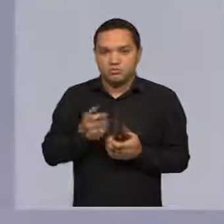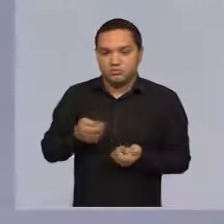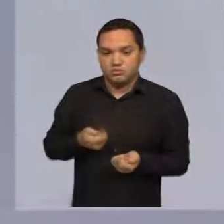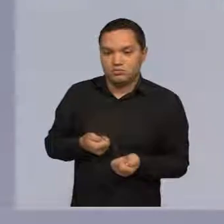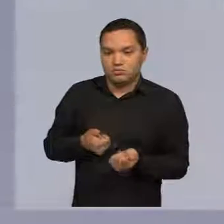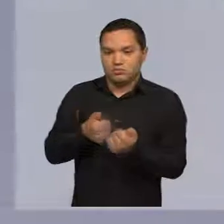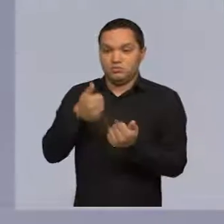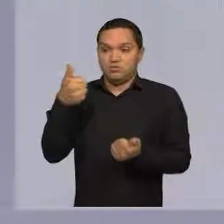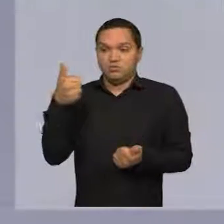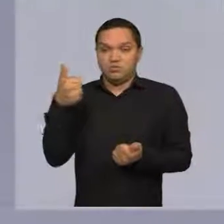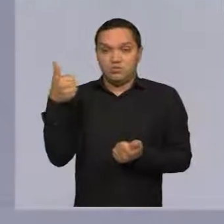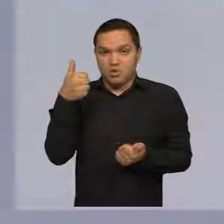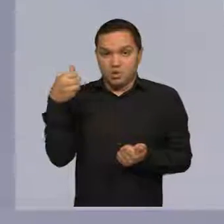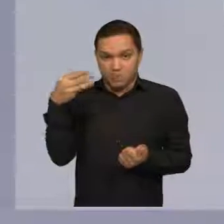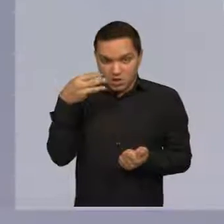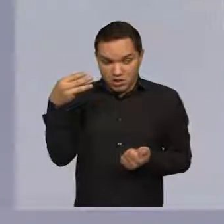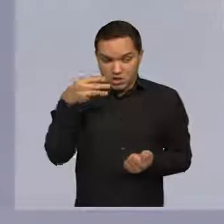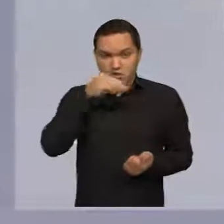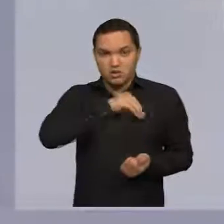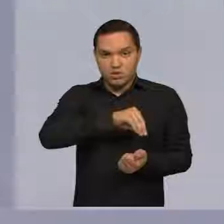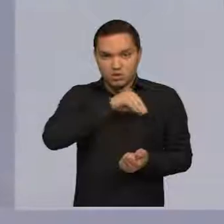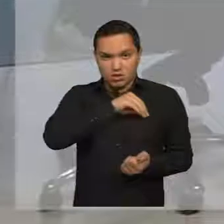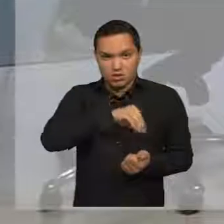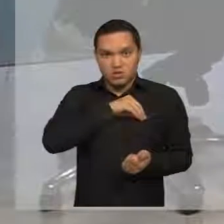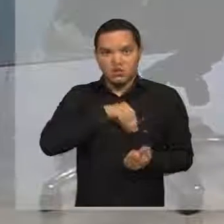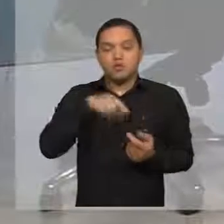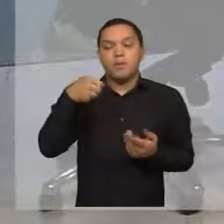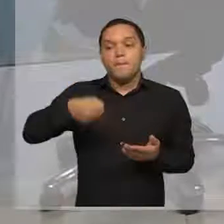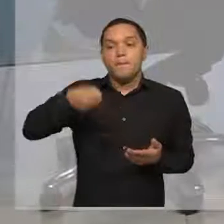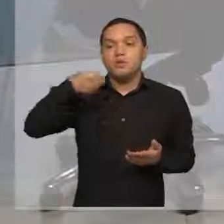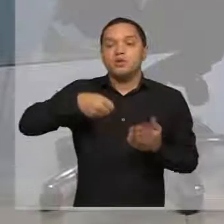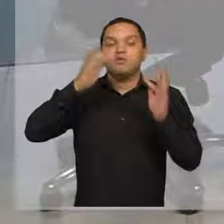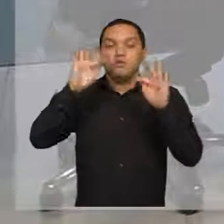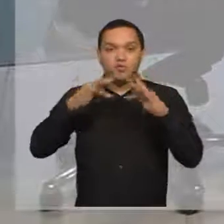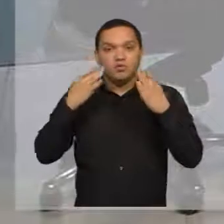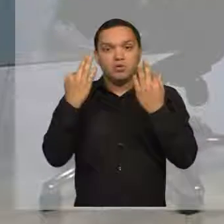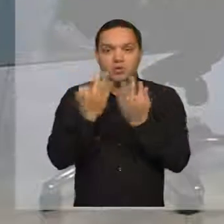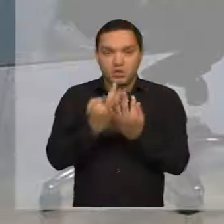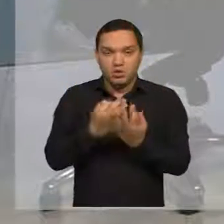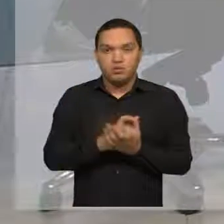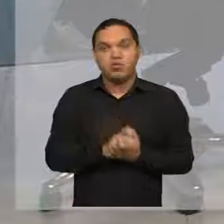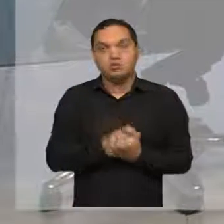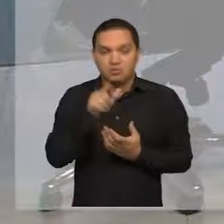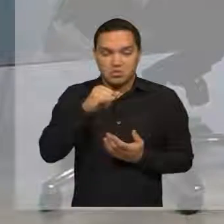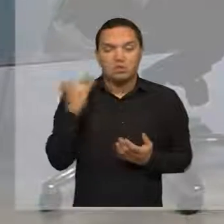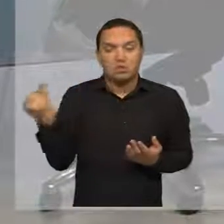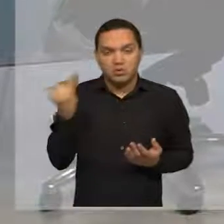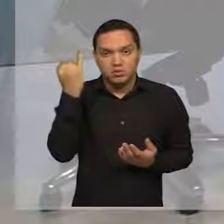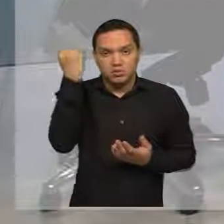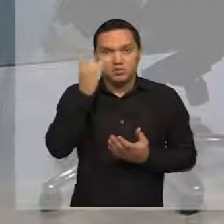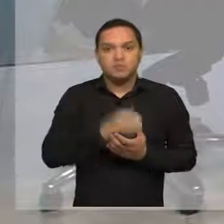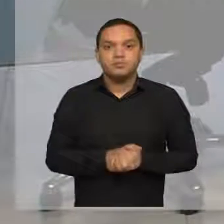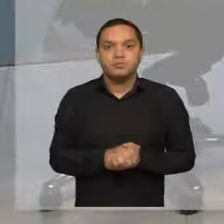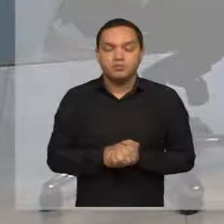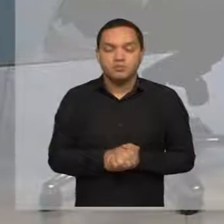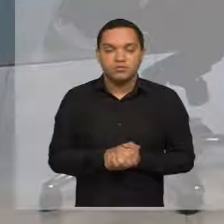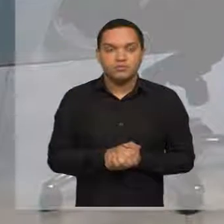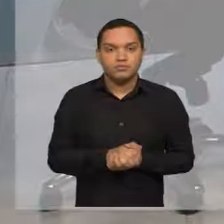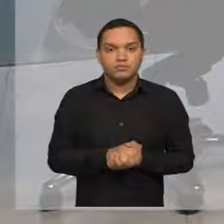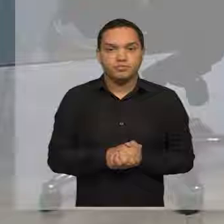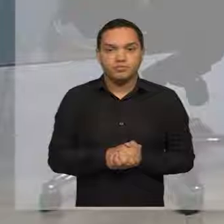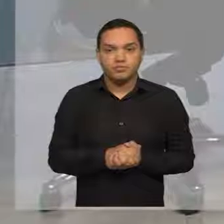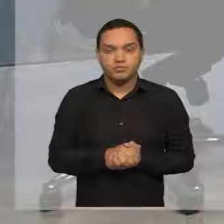14º salário, do 13º salário para o Bolsa Família. Isso é uma coisa importante. Foi colocado,